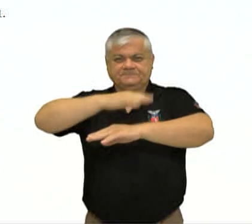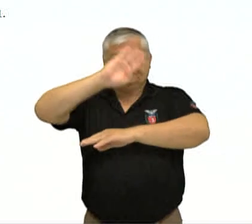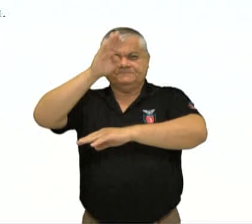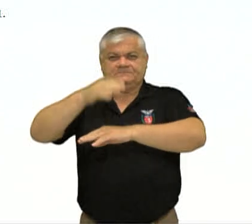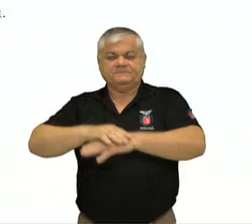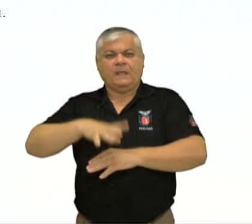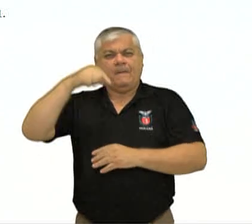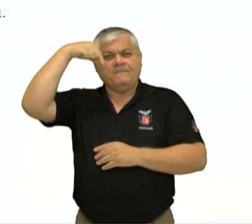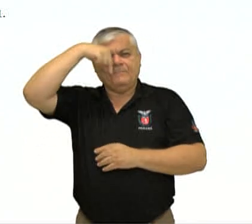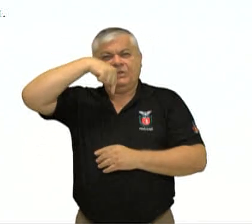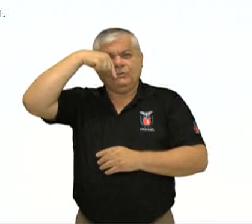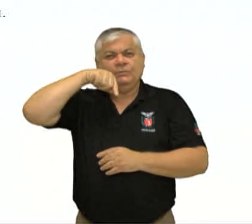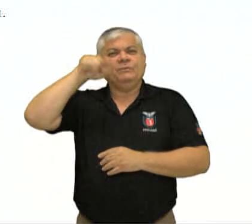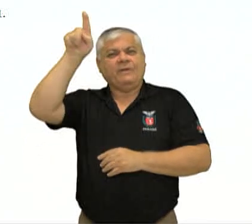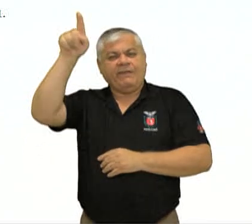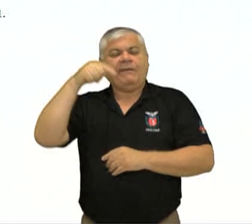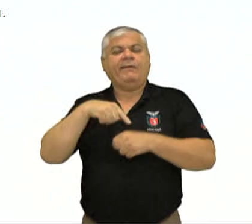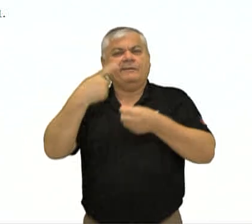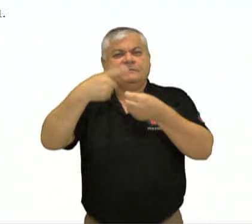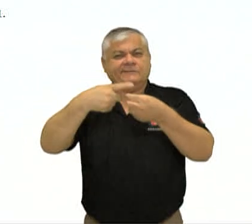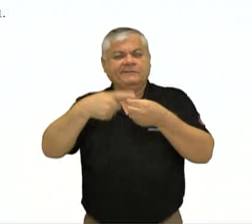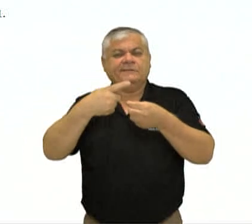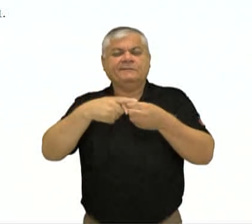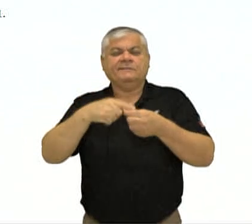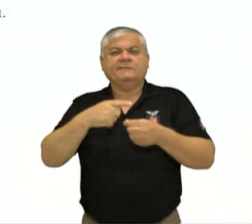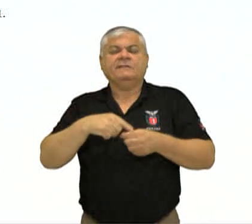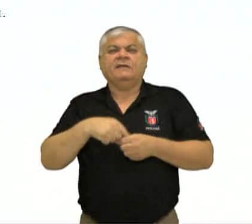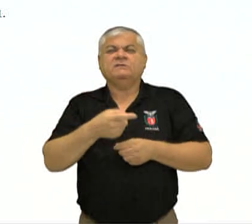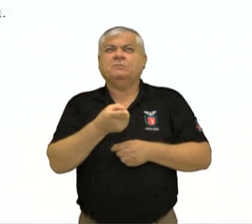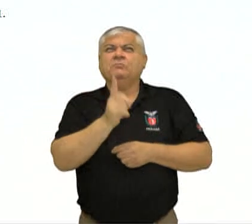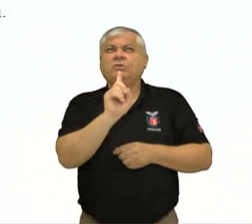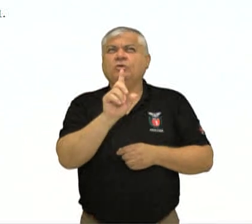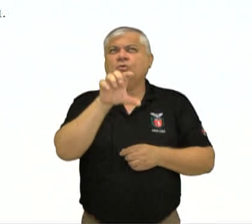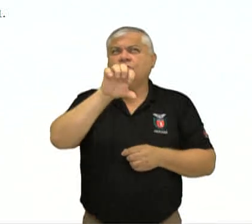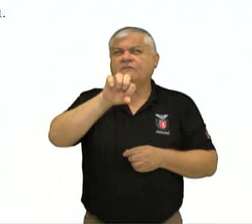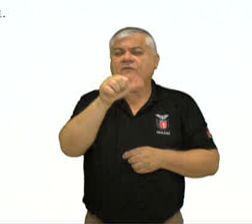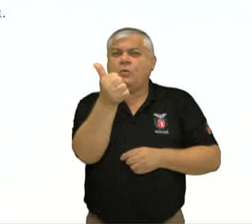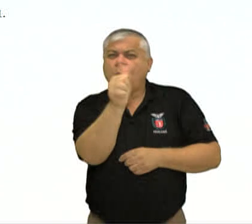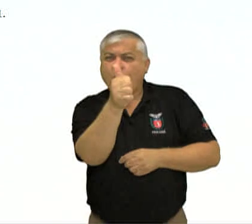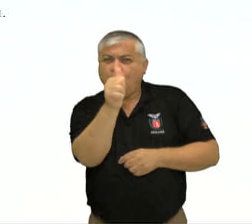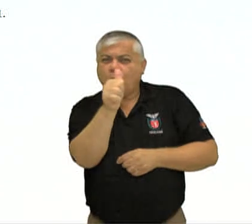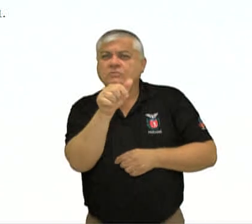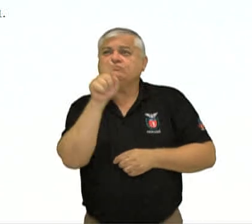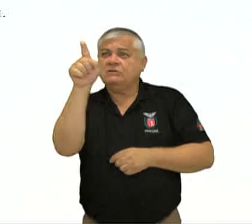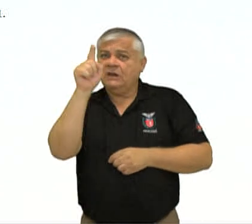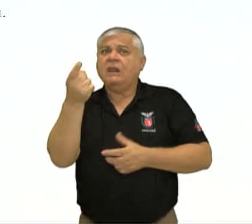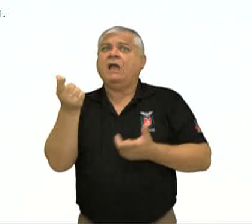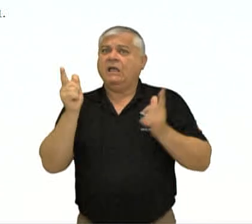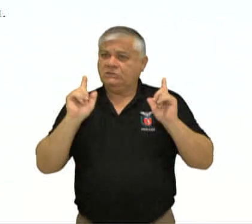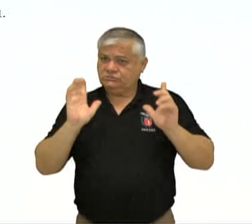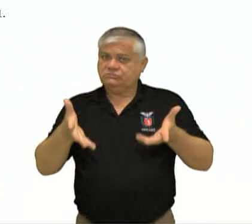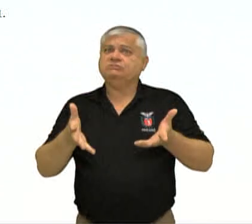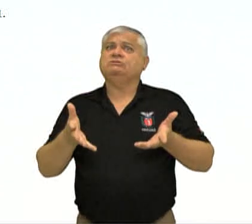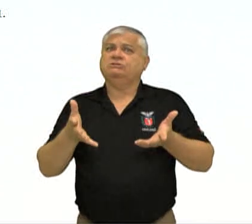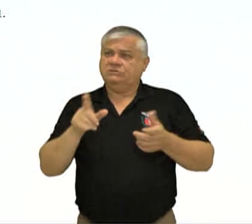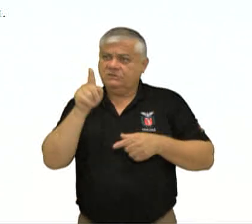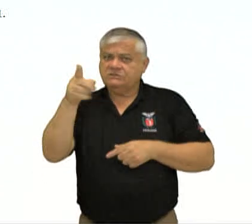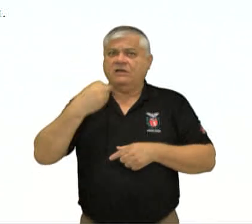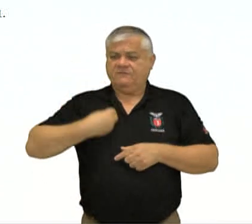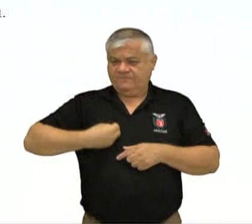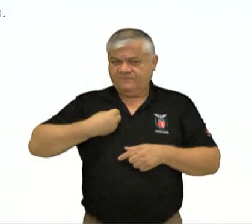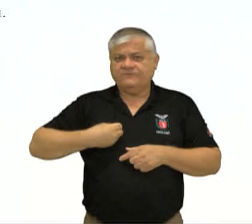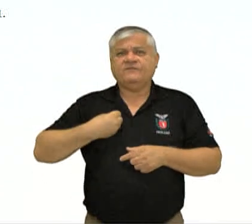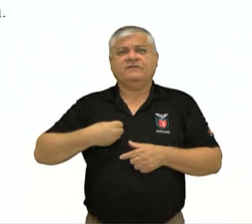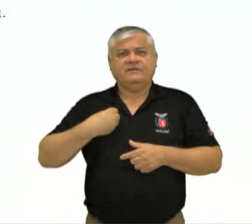né, descoberta somente no ano de 1911. O Império Inca ele foi conquistado, né, ali no início do século